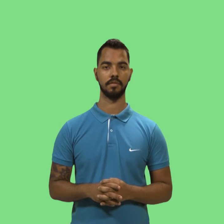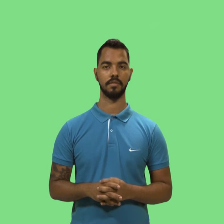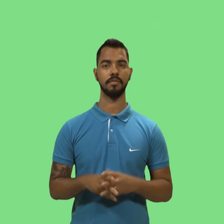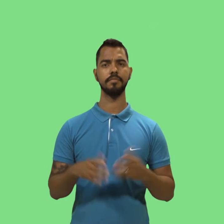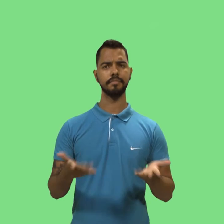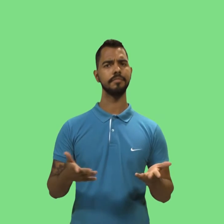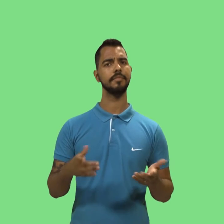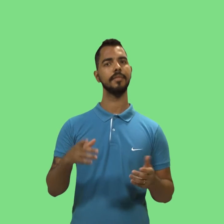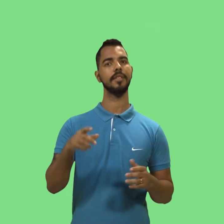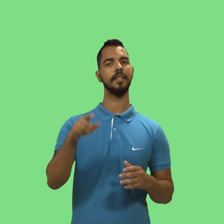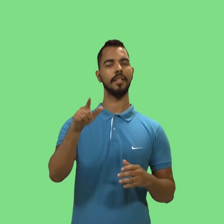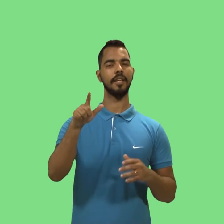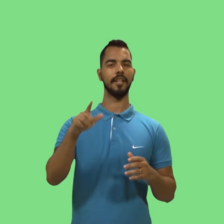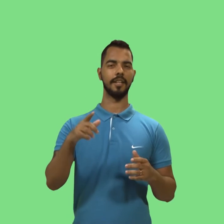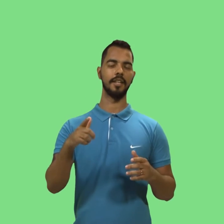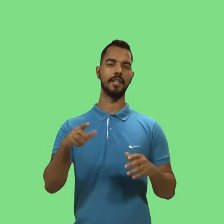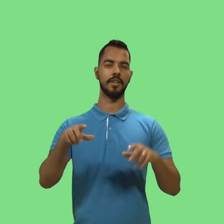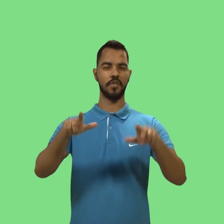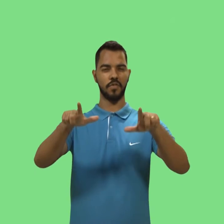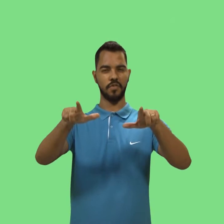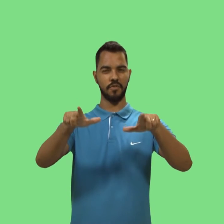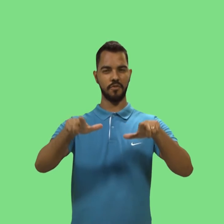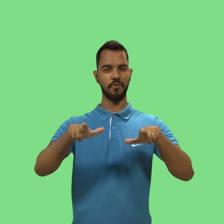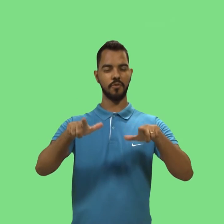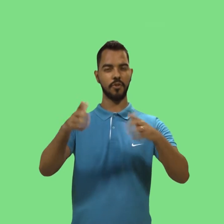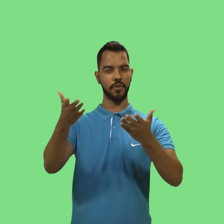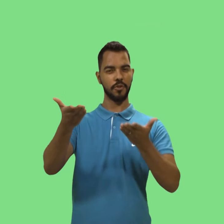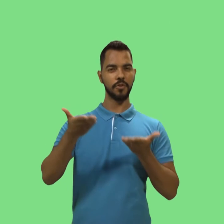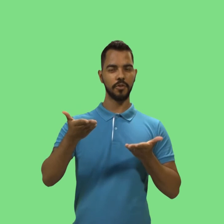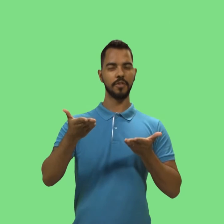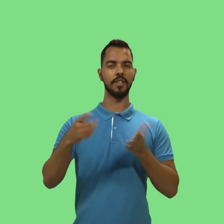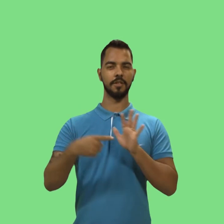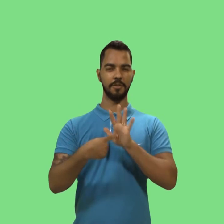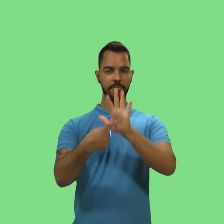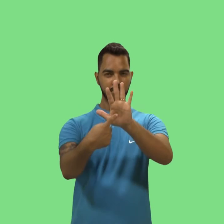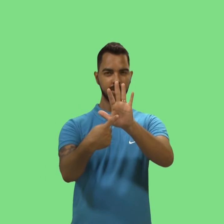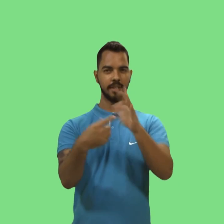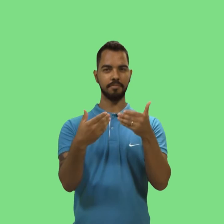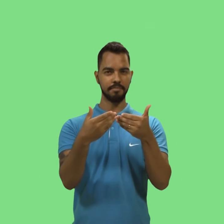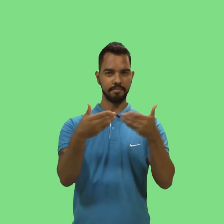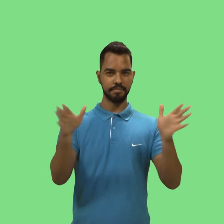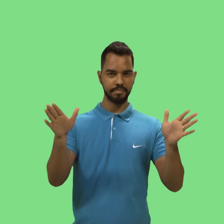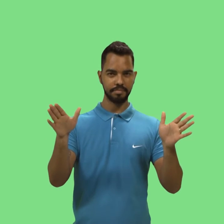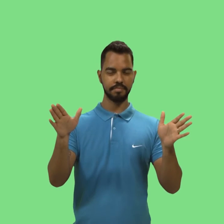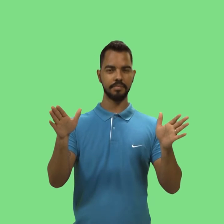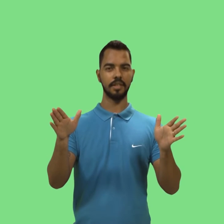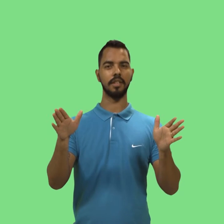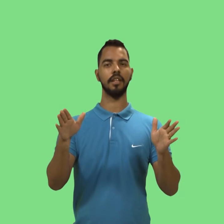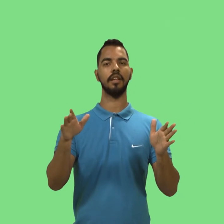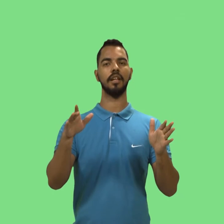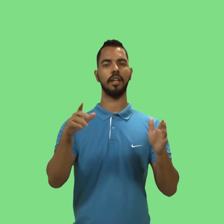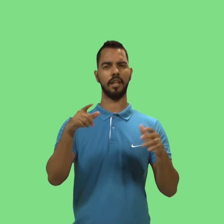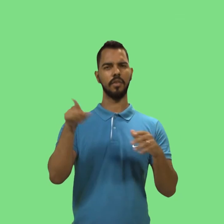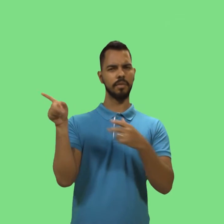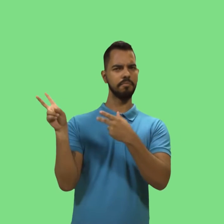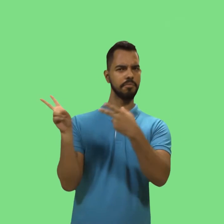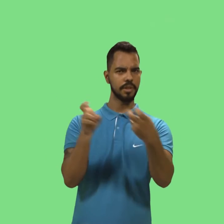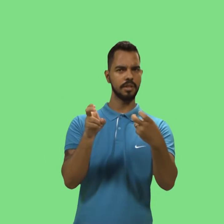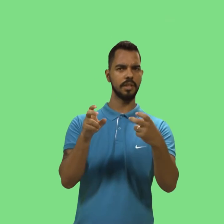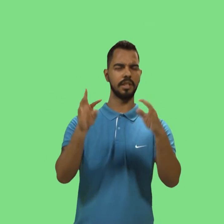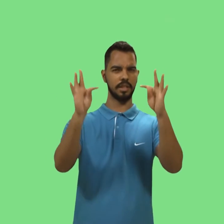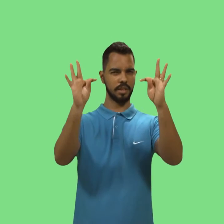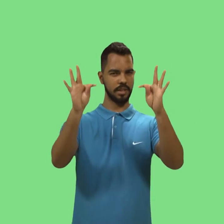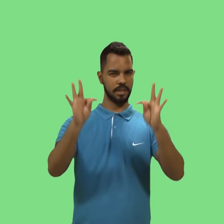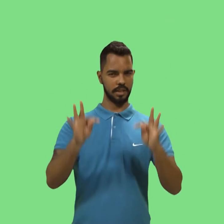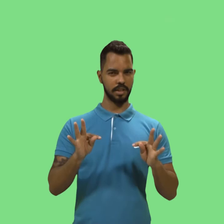Vocês perceberam que nesse último convite de inauguração, na parte inferior do texto, eu mostrei para vocês a